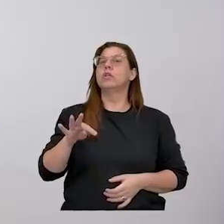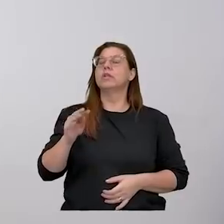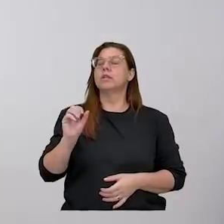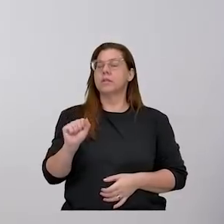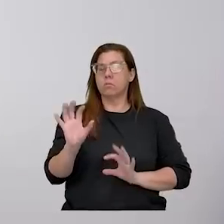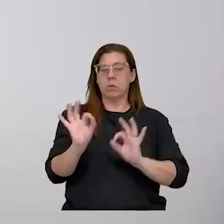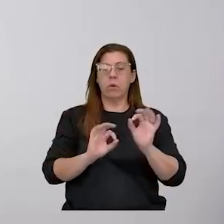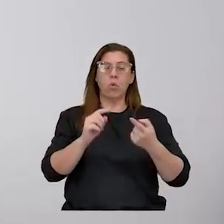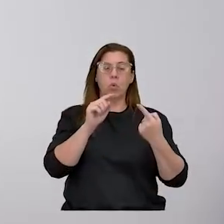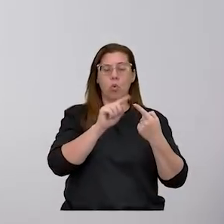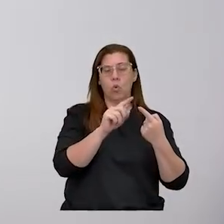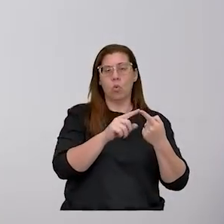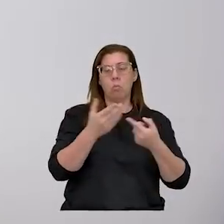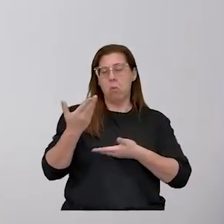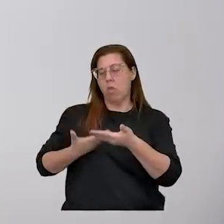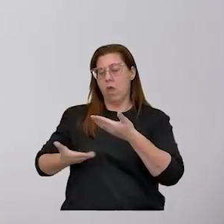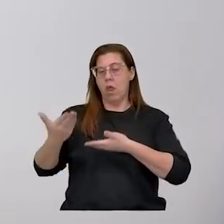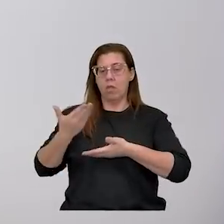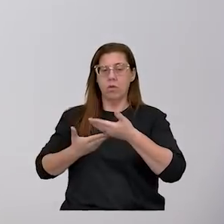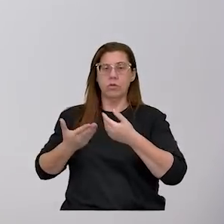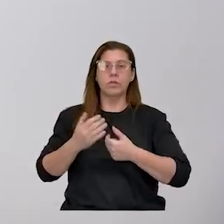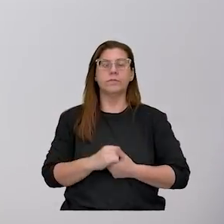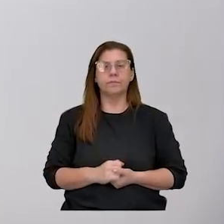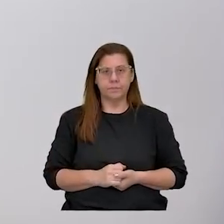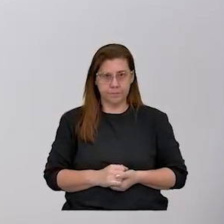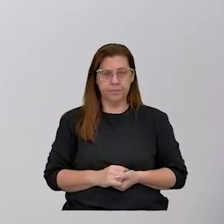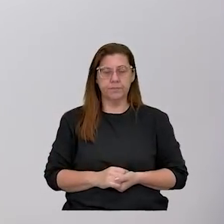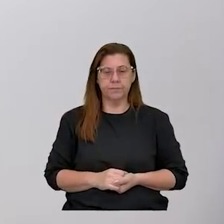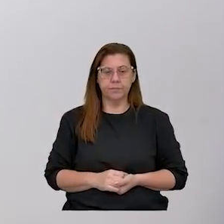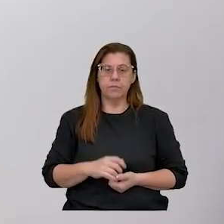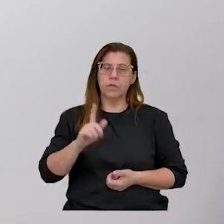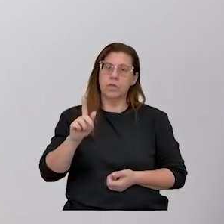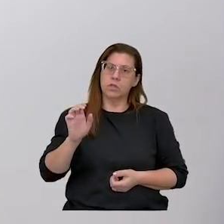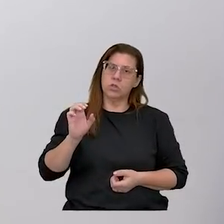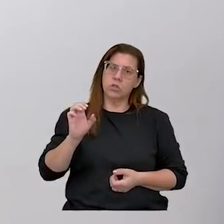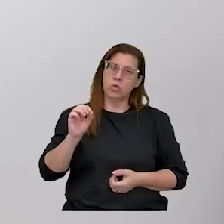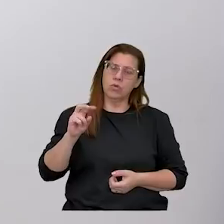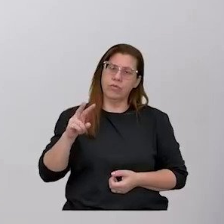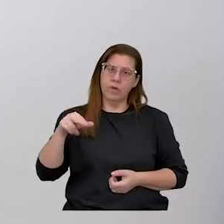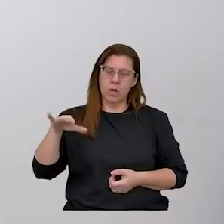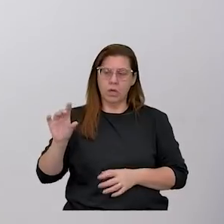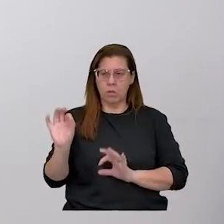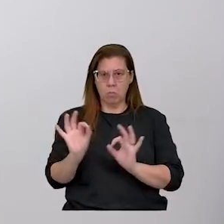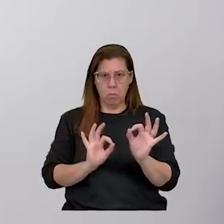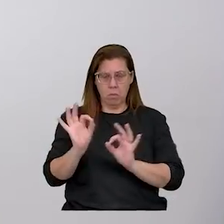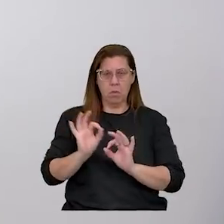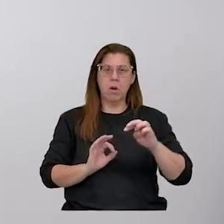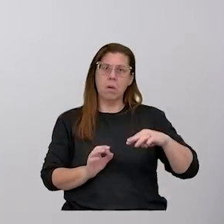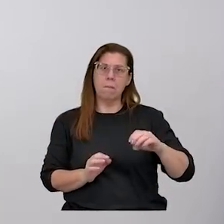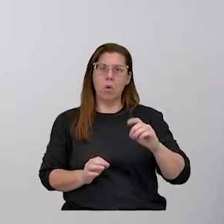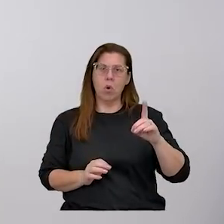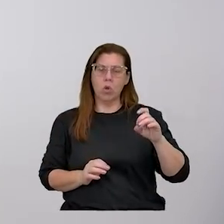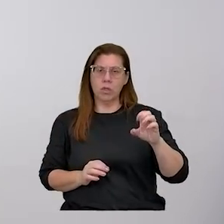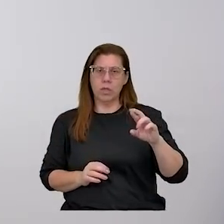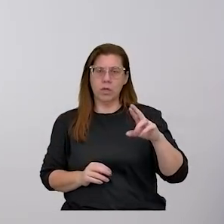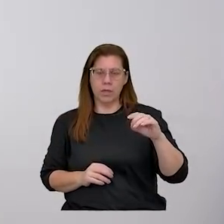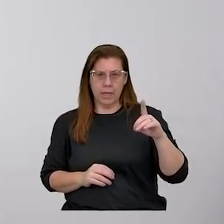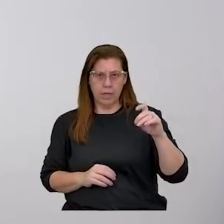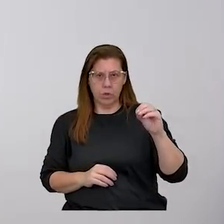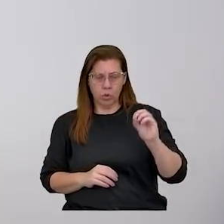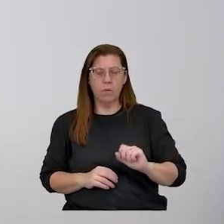que tudo que você estiver utilizando por meio da palavra está mostrando ali poder, porque palavra é